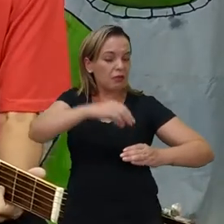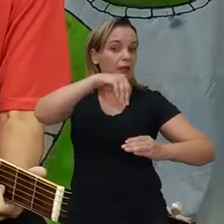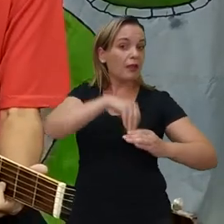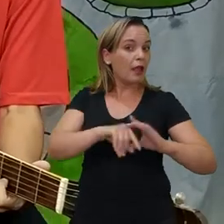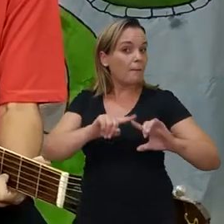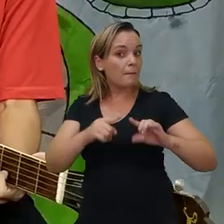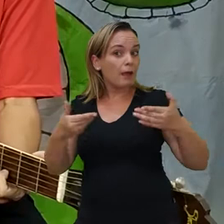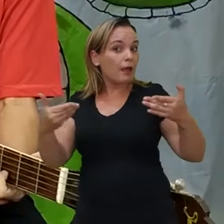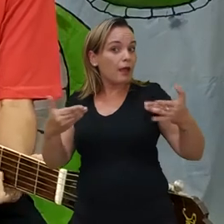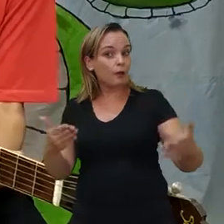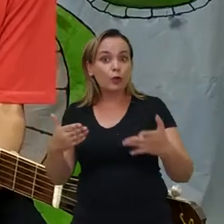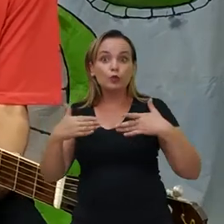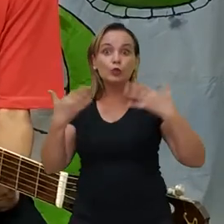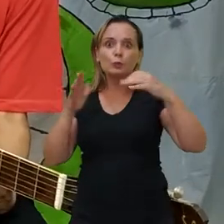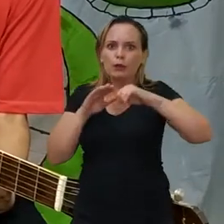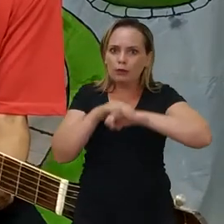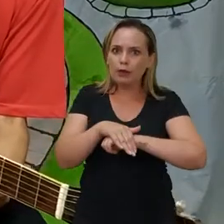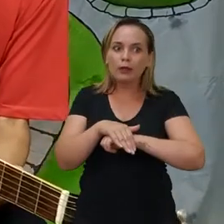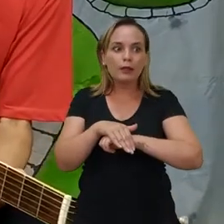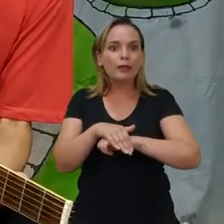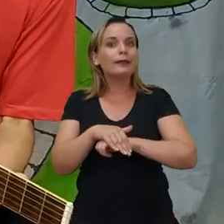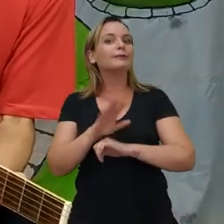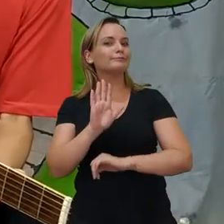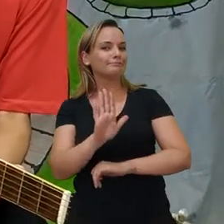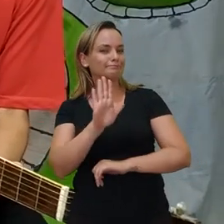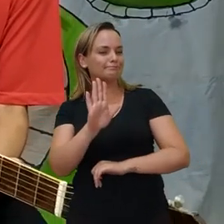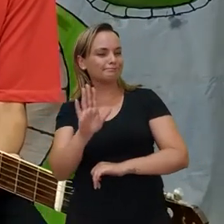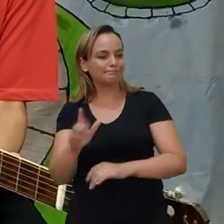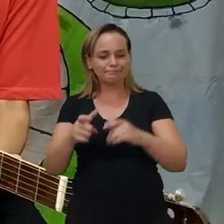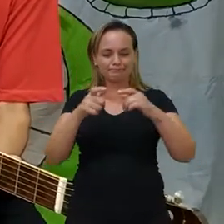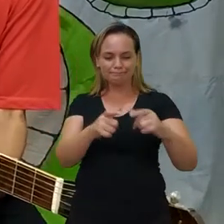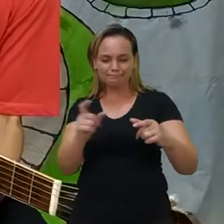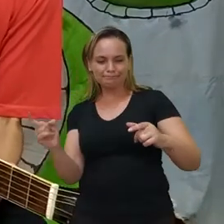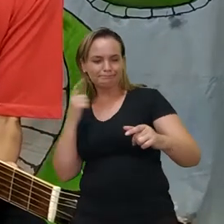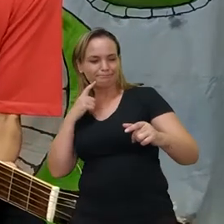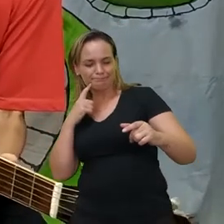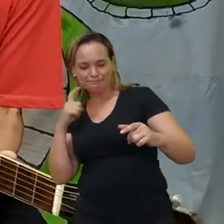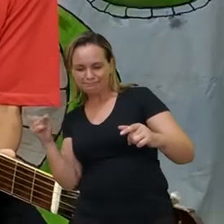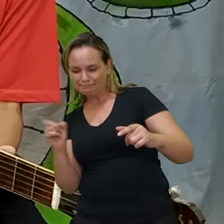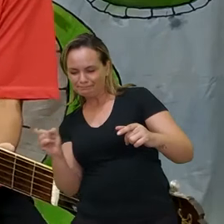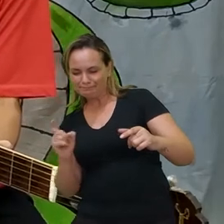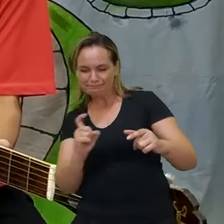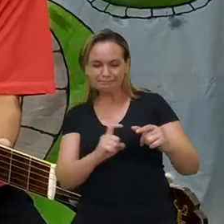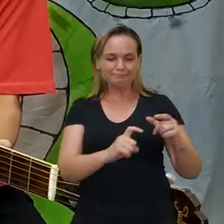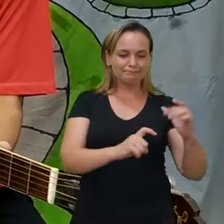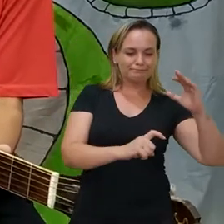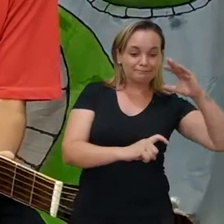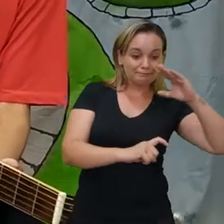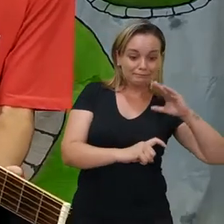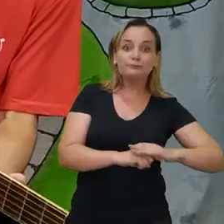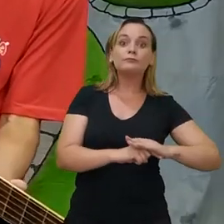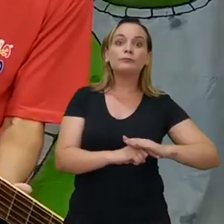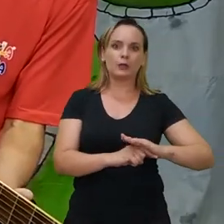surpresa. Deixarei uma ratoeira até pegar o danadinho. E